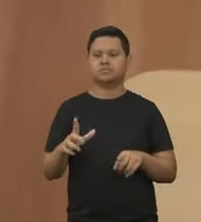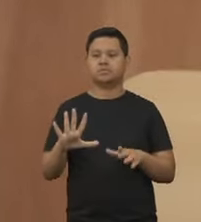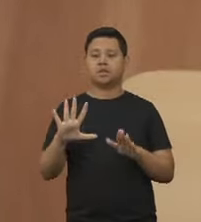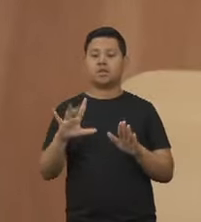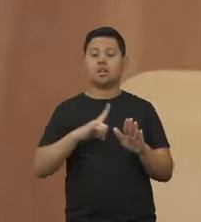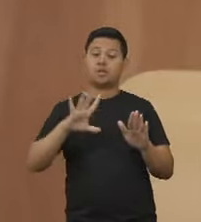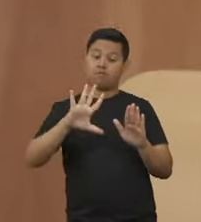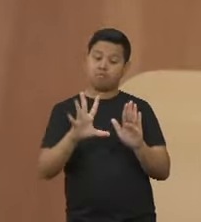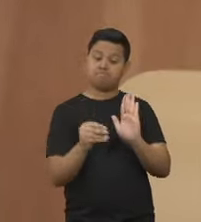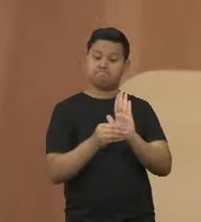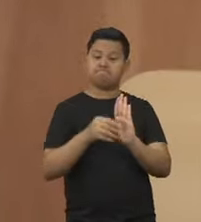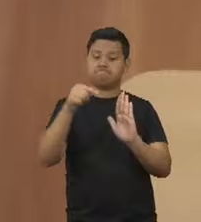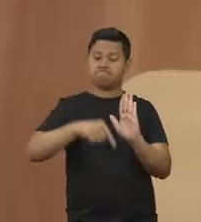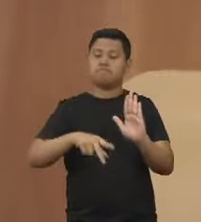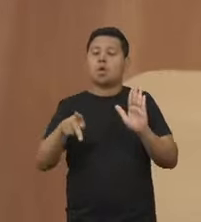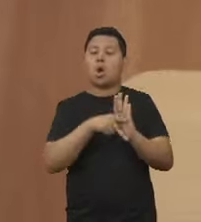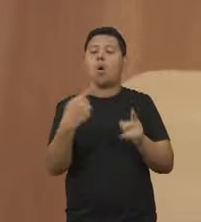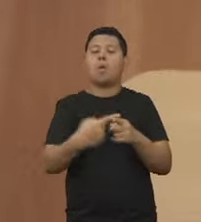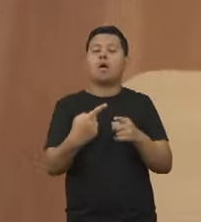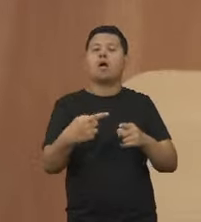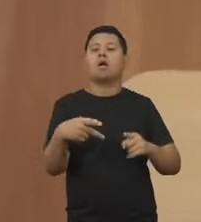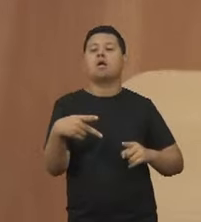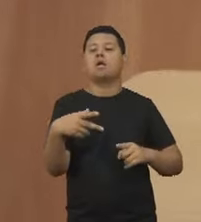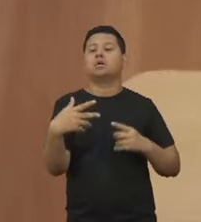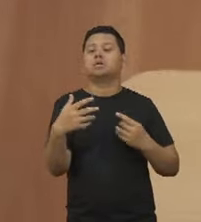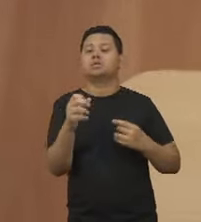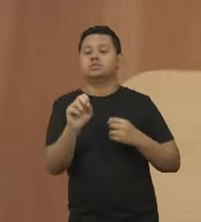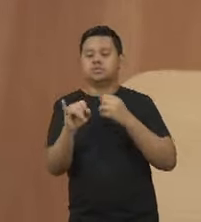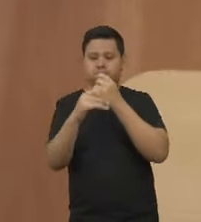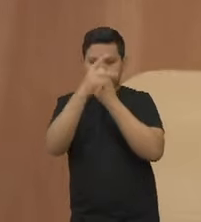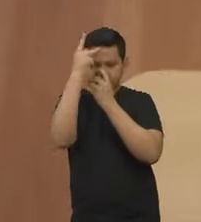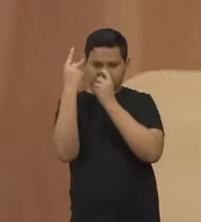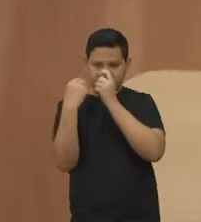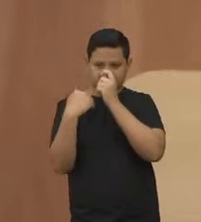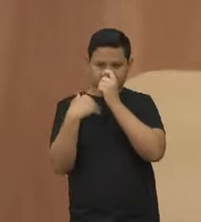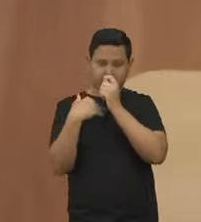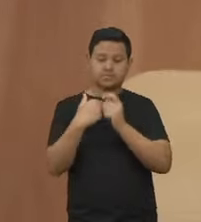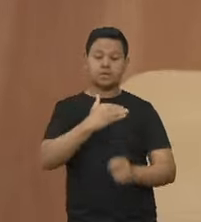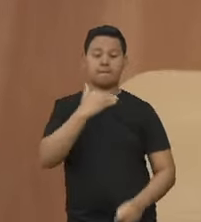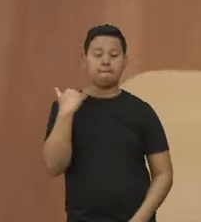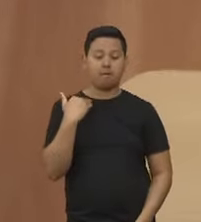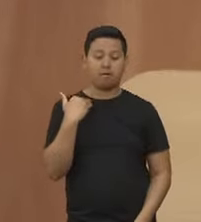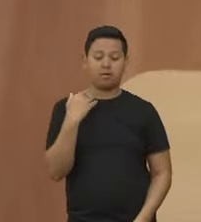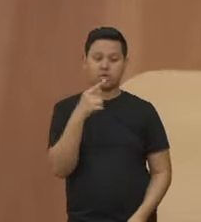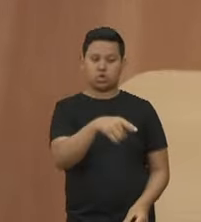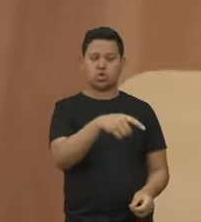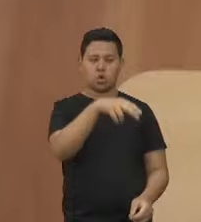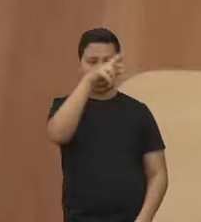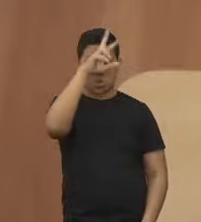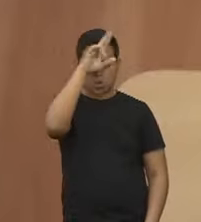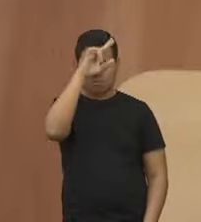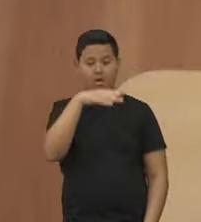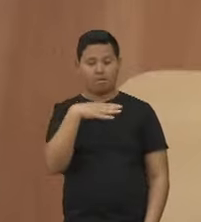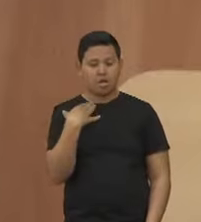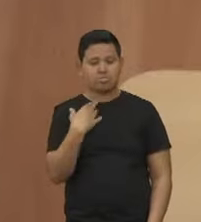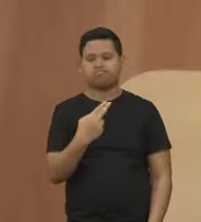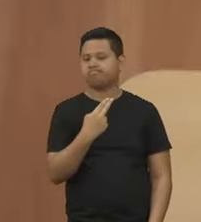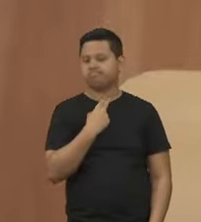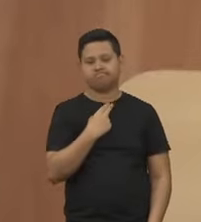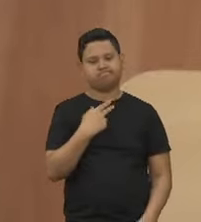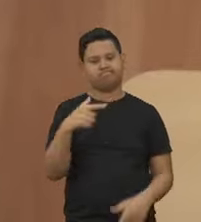casa, porque o projeto dizia, com a morte do animal, esse carroceiro não poderia mais trabalhar. É justo?